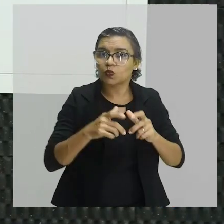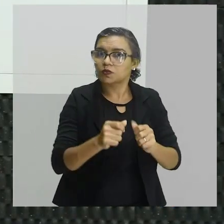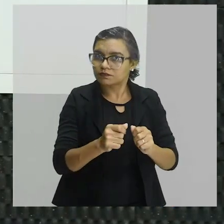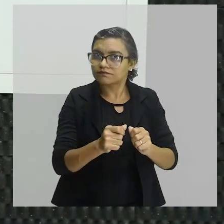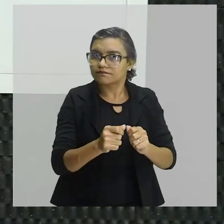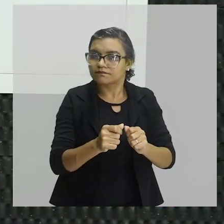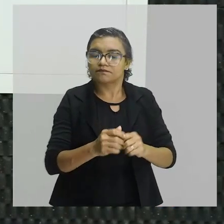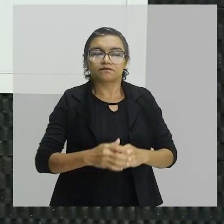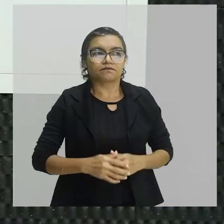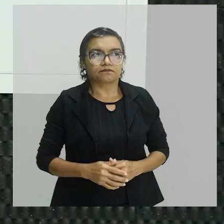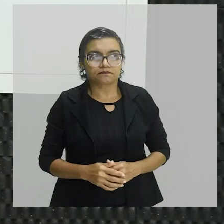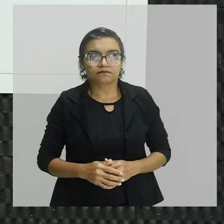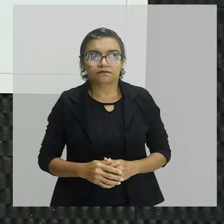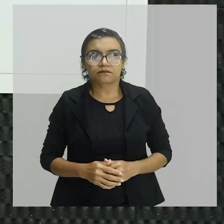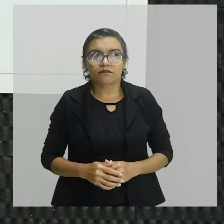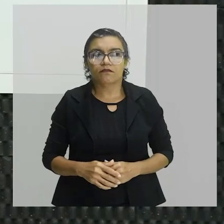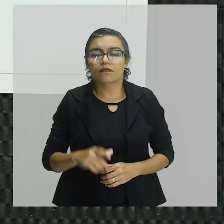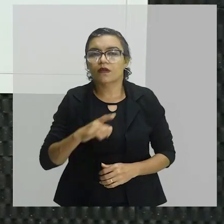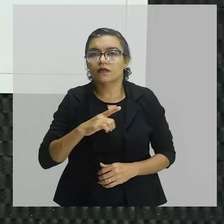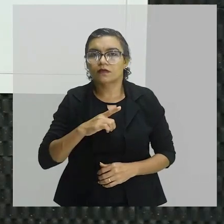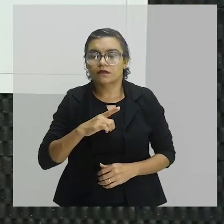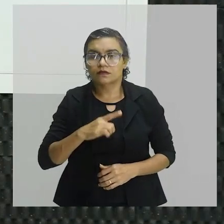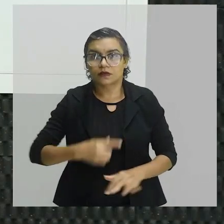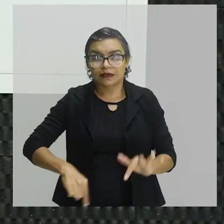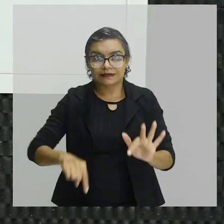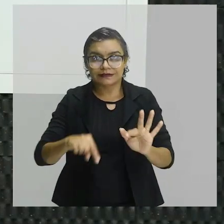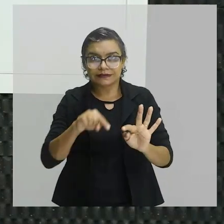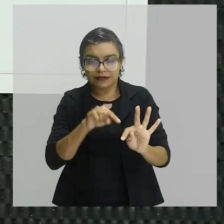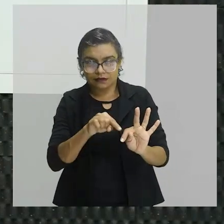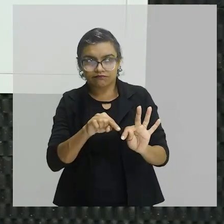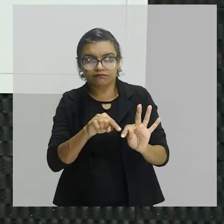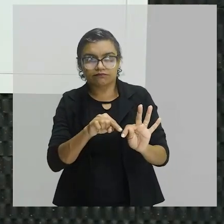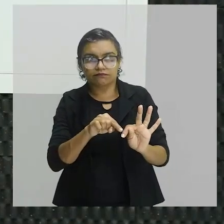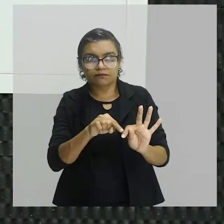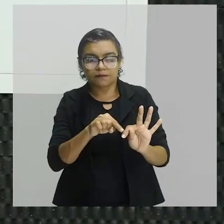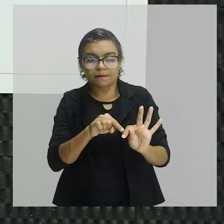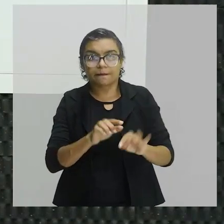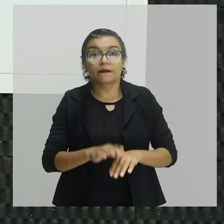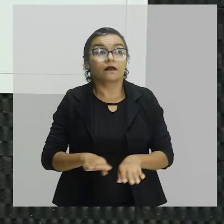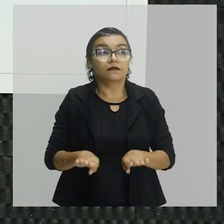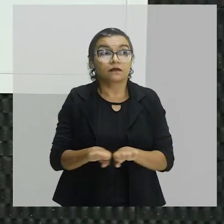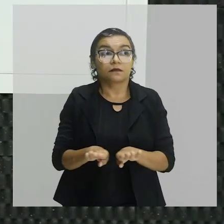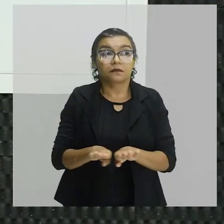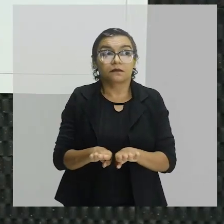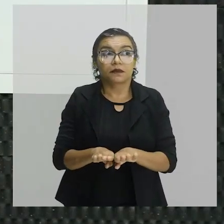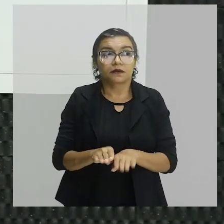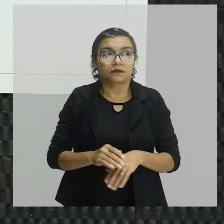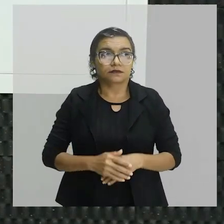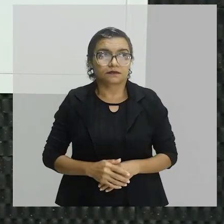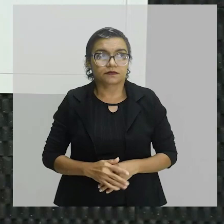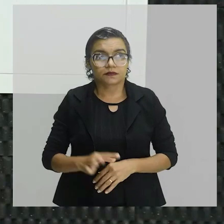Velocidade total. E eu vou colocar bem aqui embaixo, ó. A tolerância